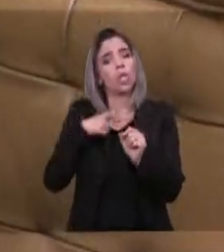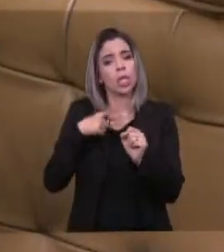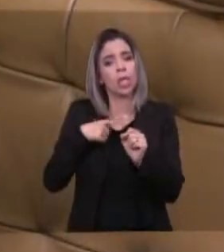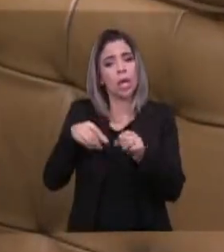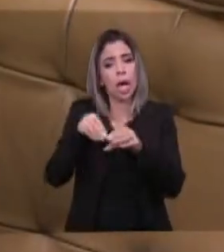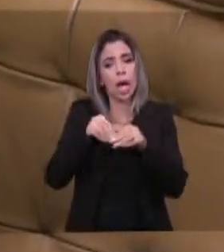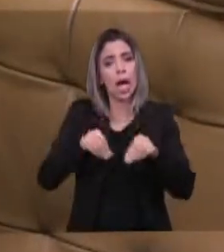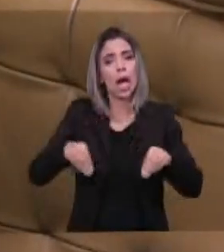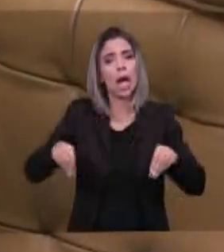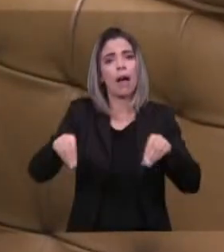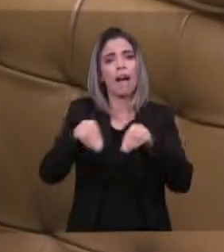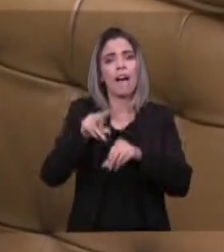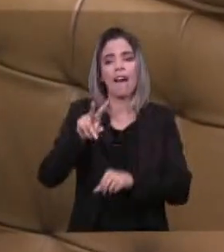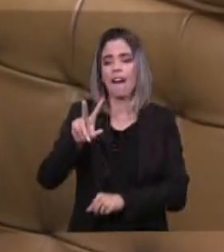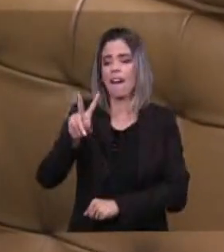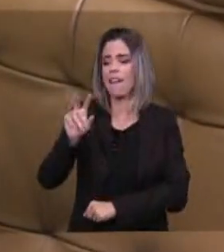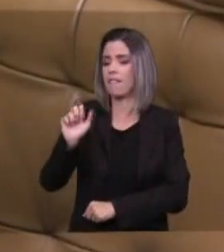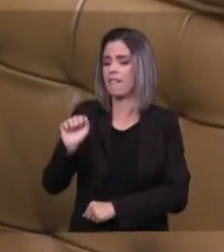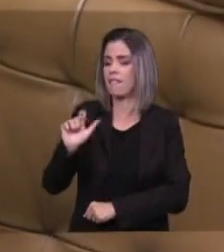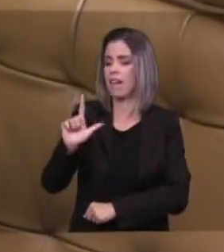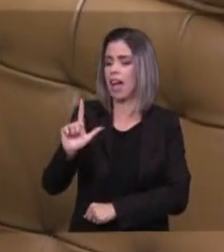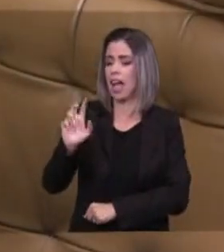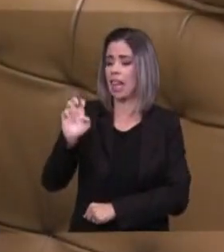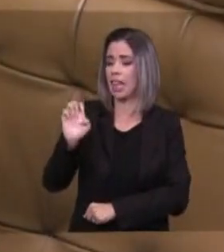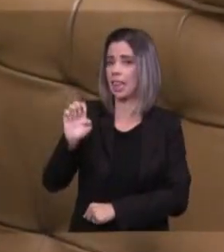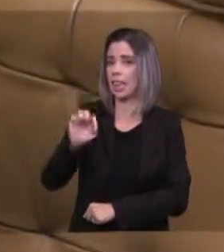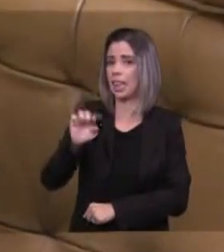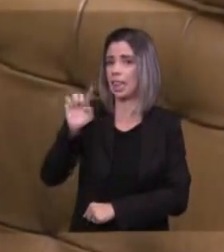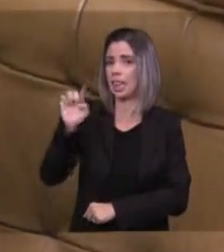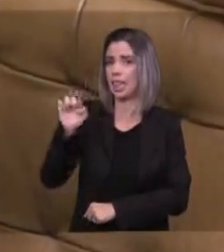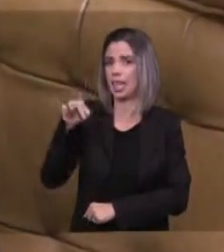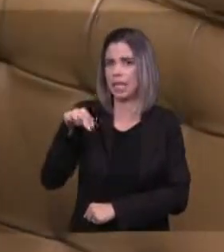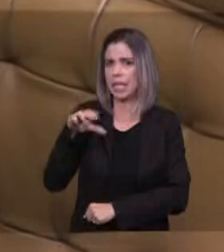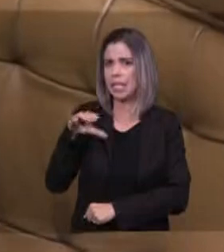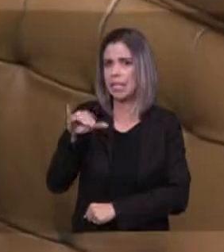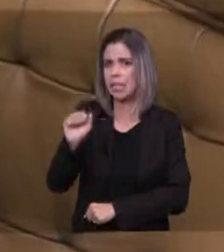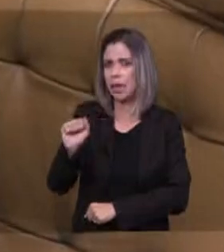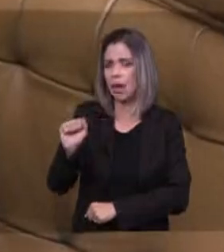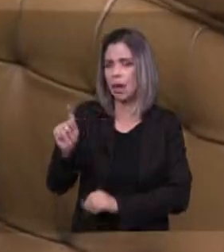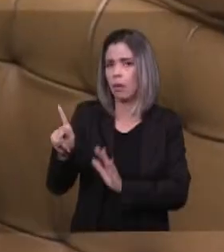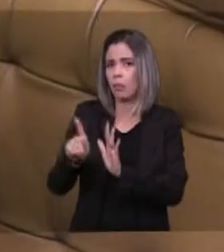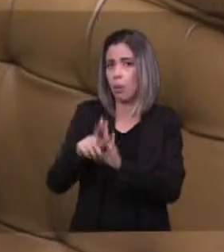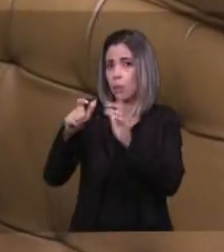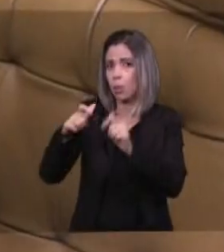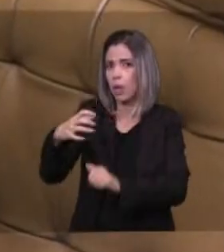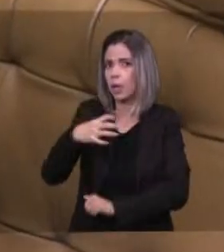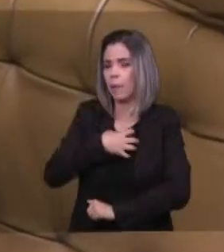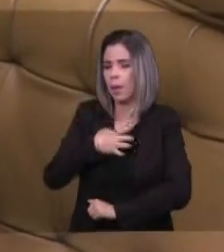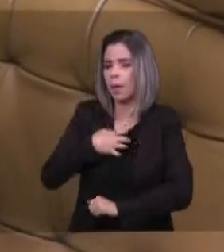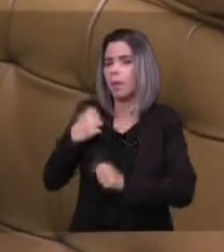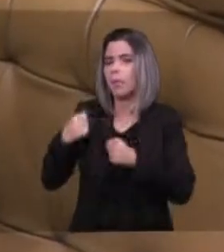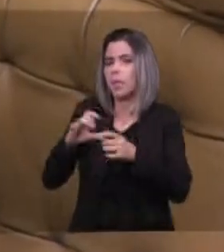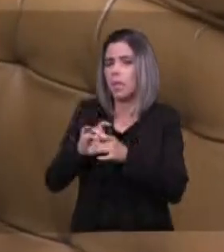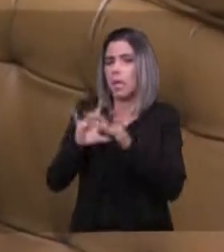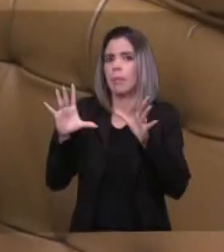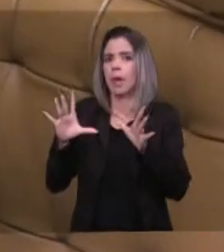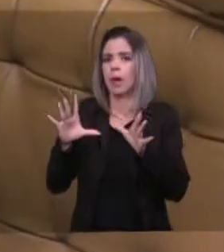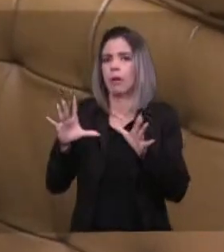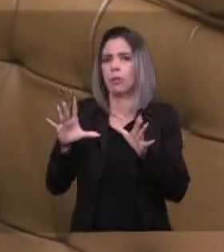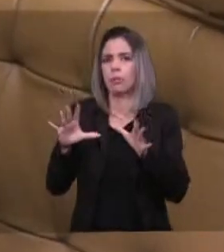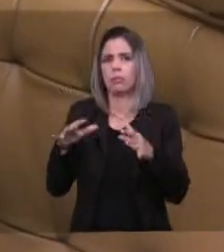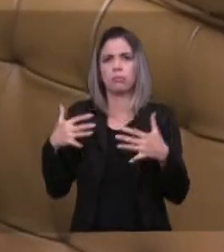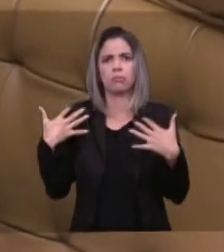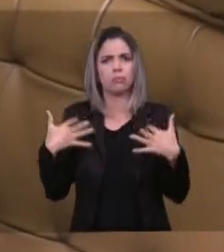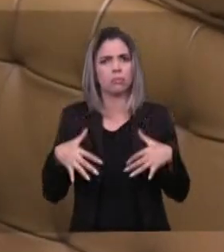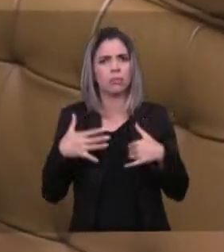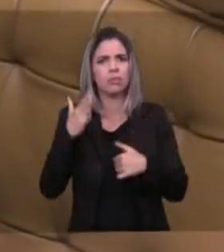Valência, a província de Valência na Bahia. Vocês já pensaram a complexidade disso tudo? E a concepção que essa gente traz